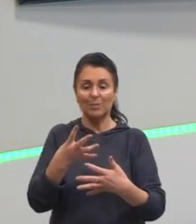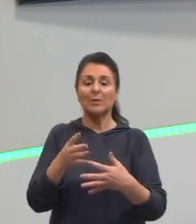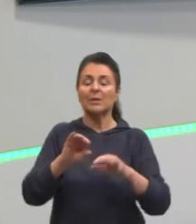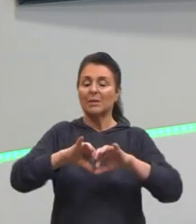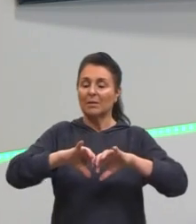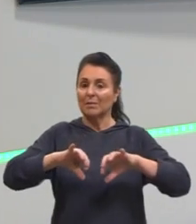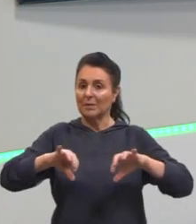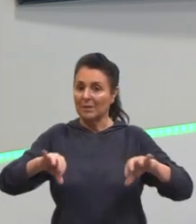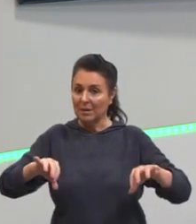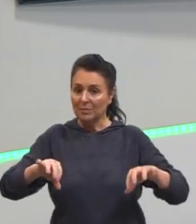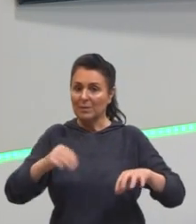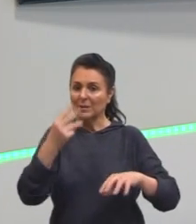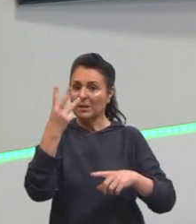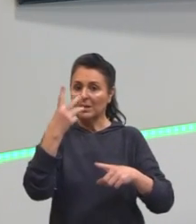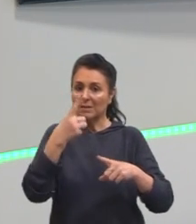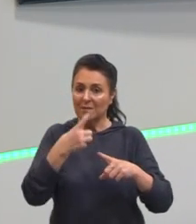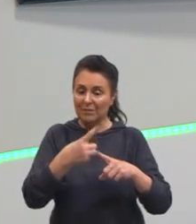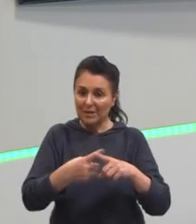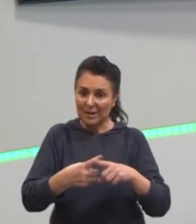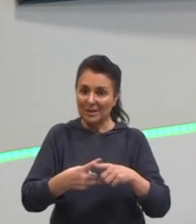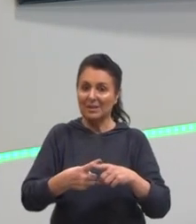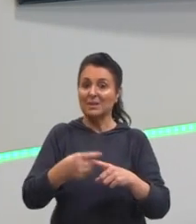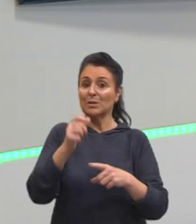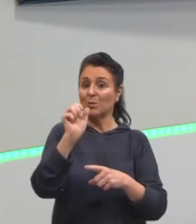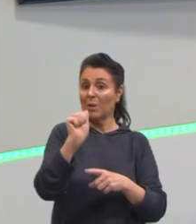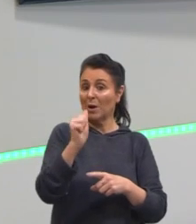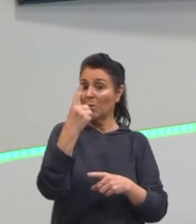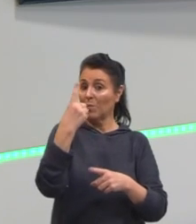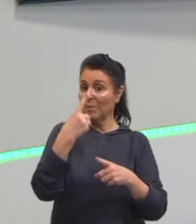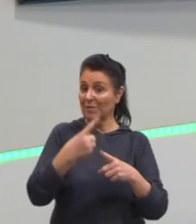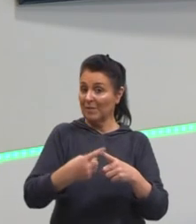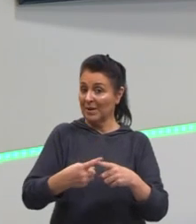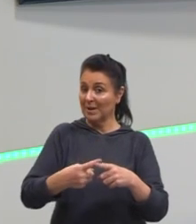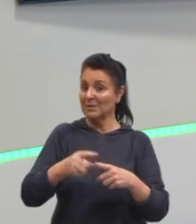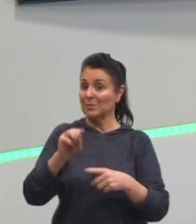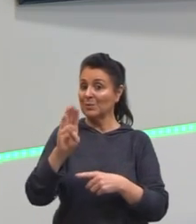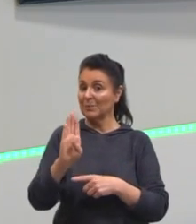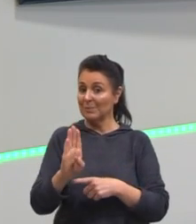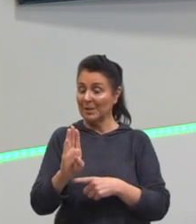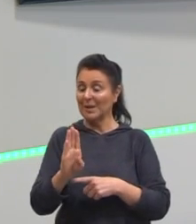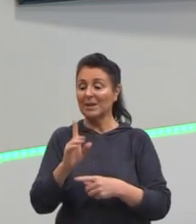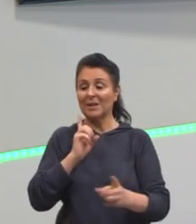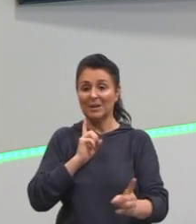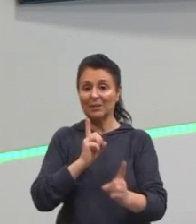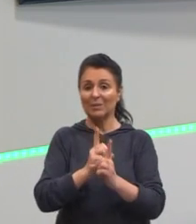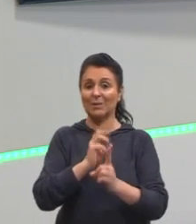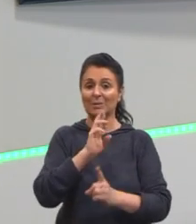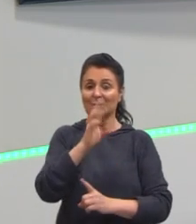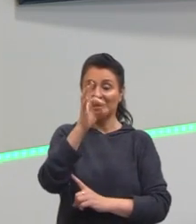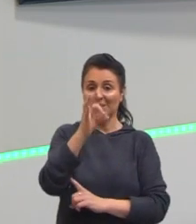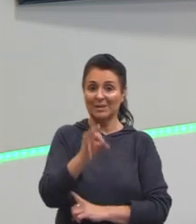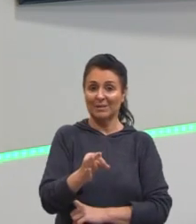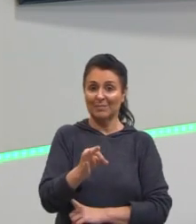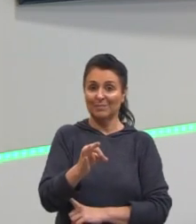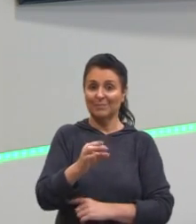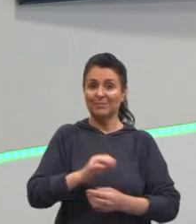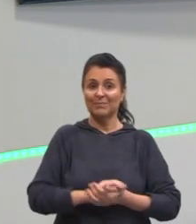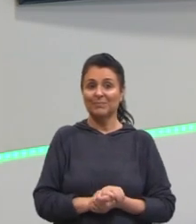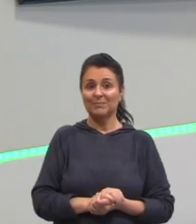separamos né três vezes até Claro e uma vez até KB E chegamos na resposta correta então